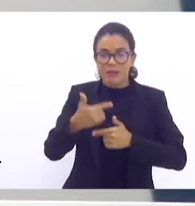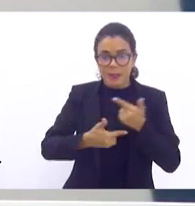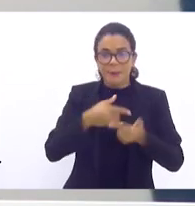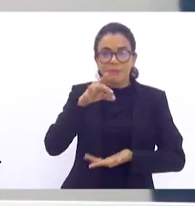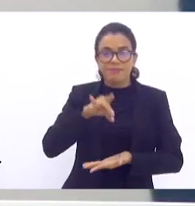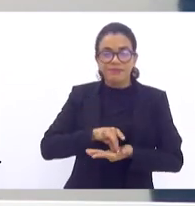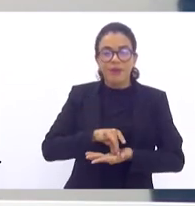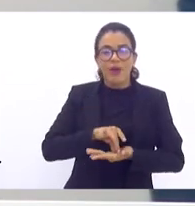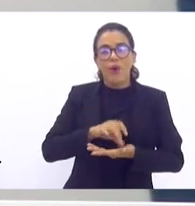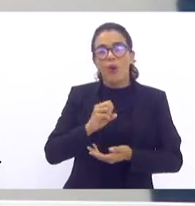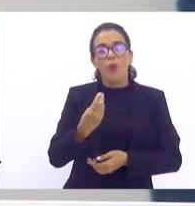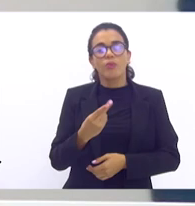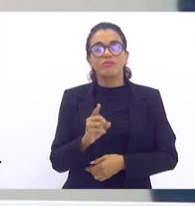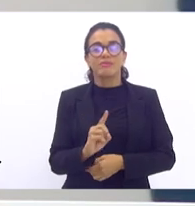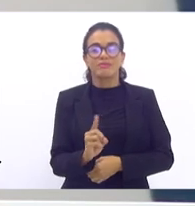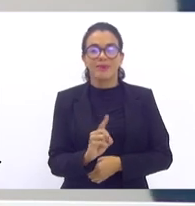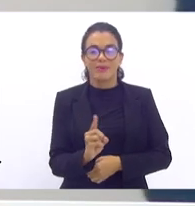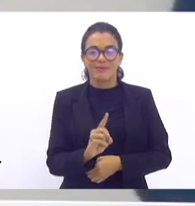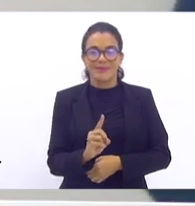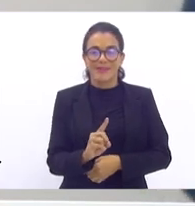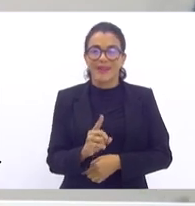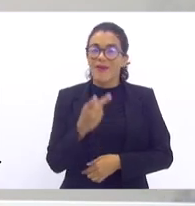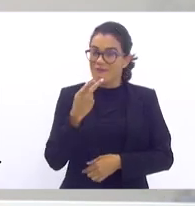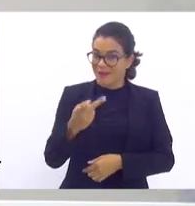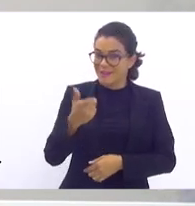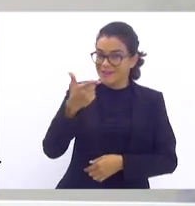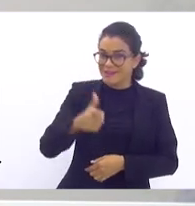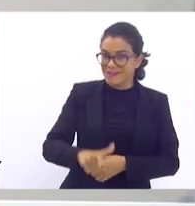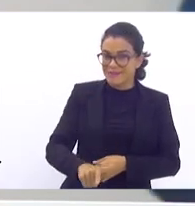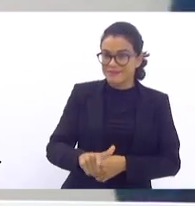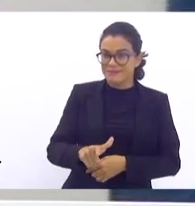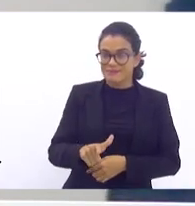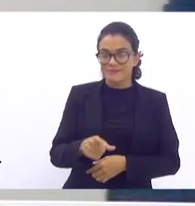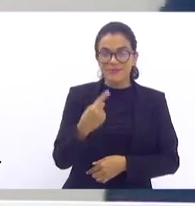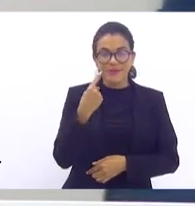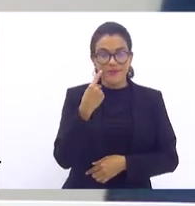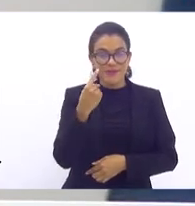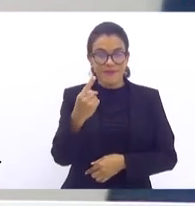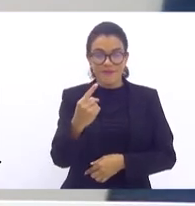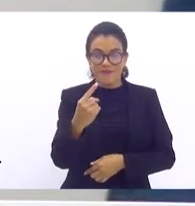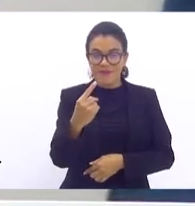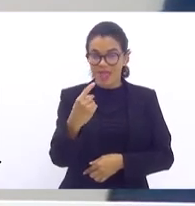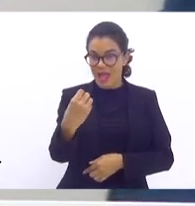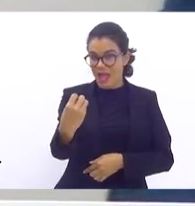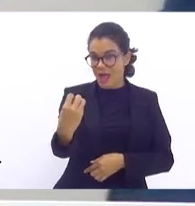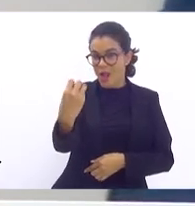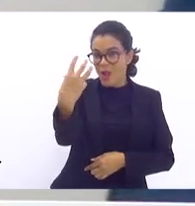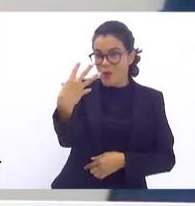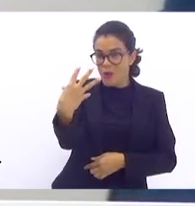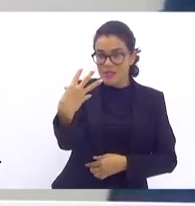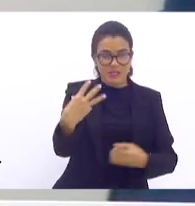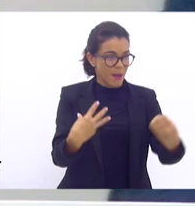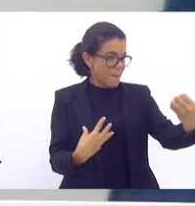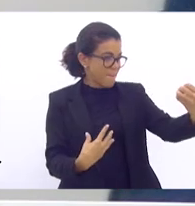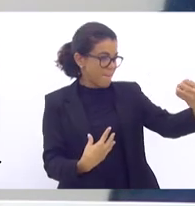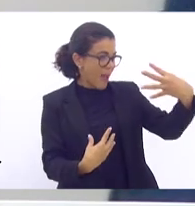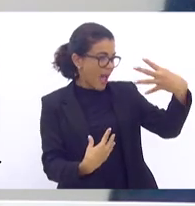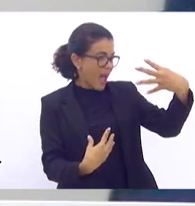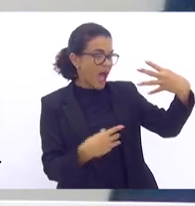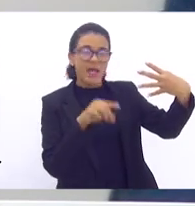numa questão dessa e Eu repito quando você olha a luz lá na frente tá vindo um trem a gente precisa ter alternativa